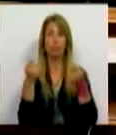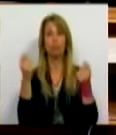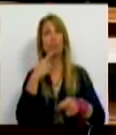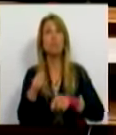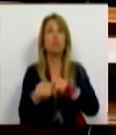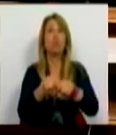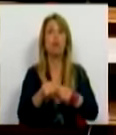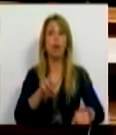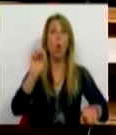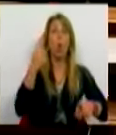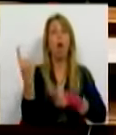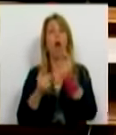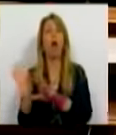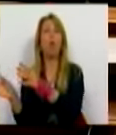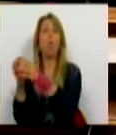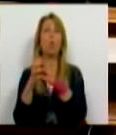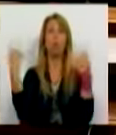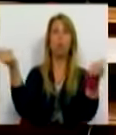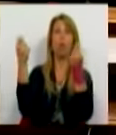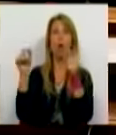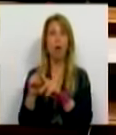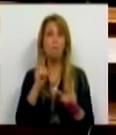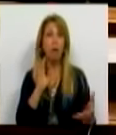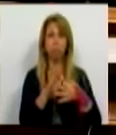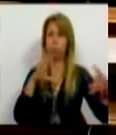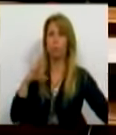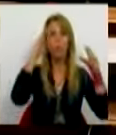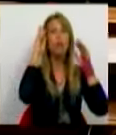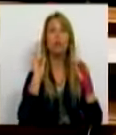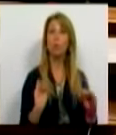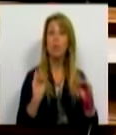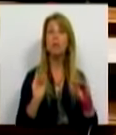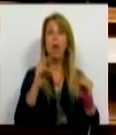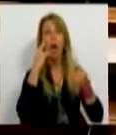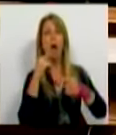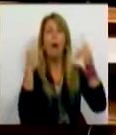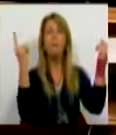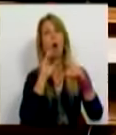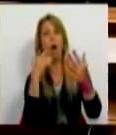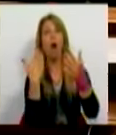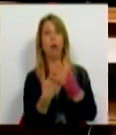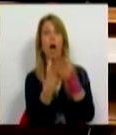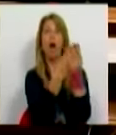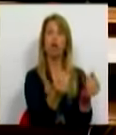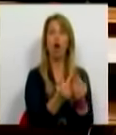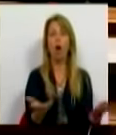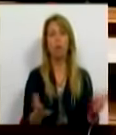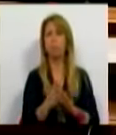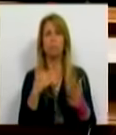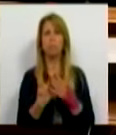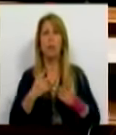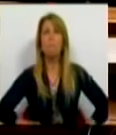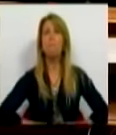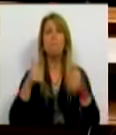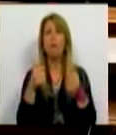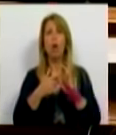alguns agentes, mas não serve à educação. Assinar com essa panaceia não tem nada a ver com a necessidade permanente e contínua de melhorar a